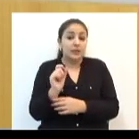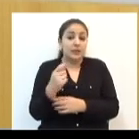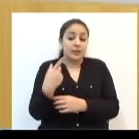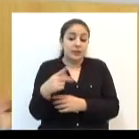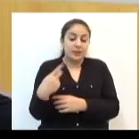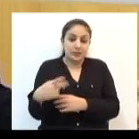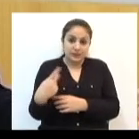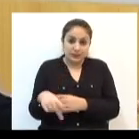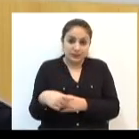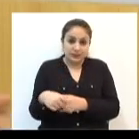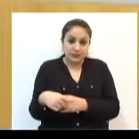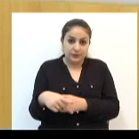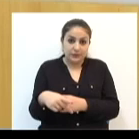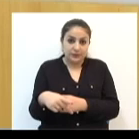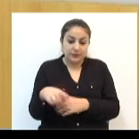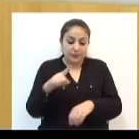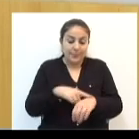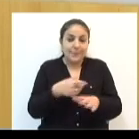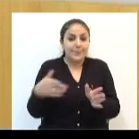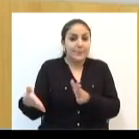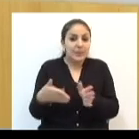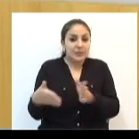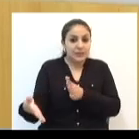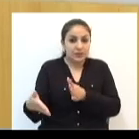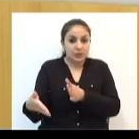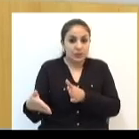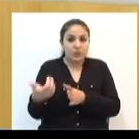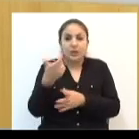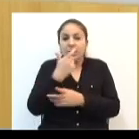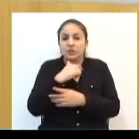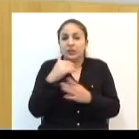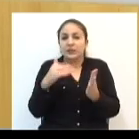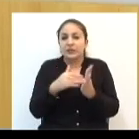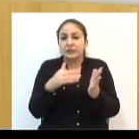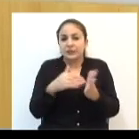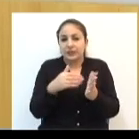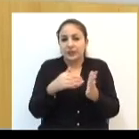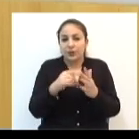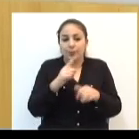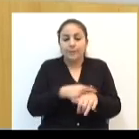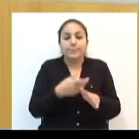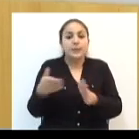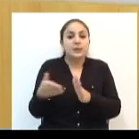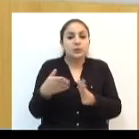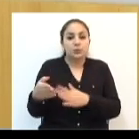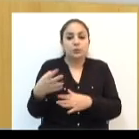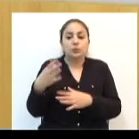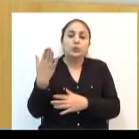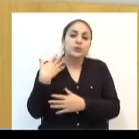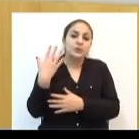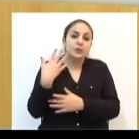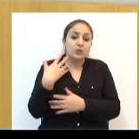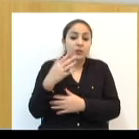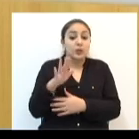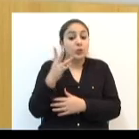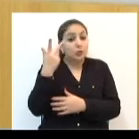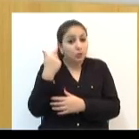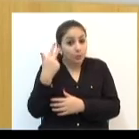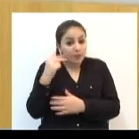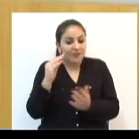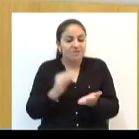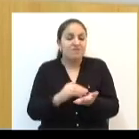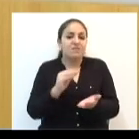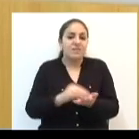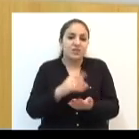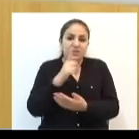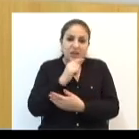que esse período deve se estender um pouco mais para a safra de verão, onde o receio normalmente é falta de água, e